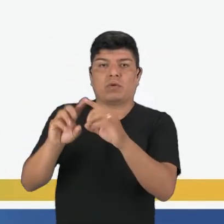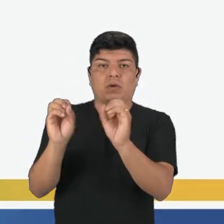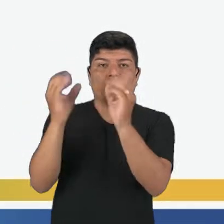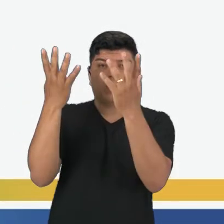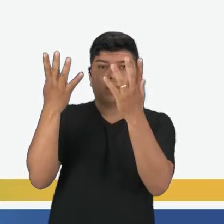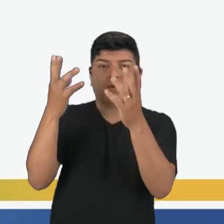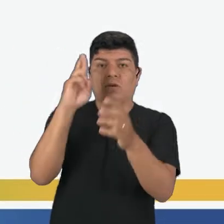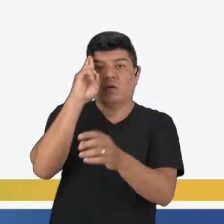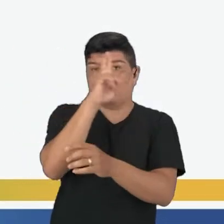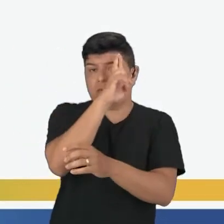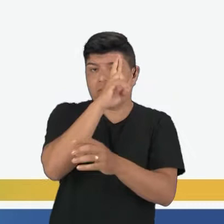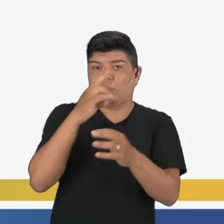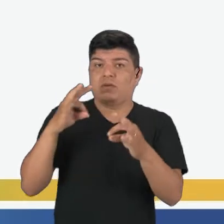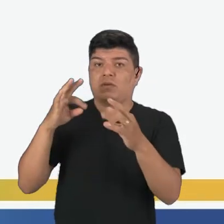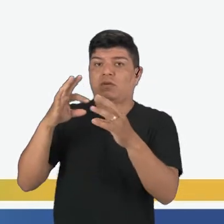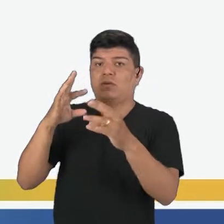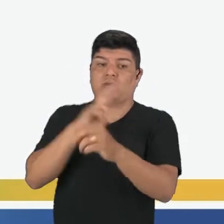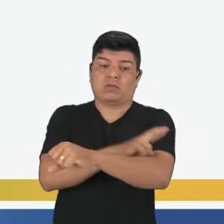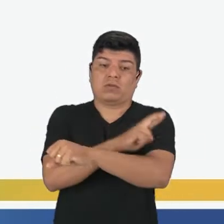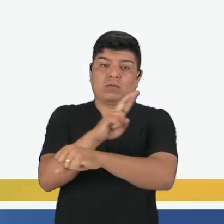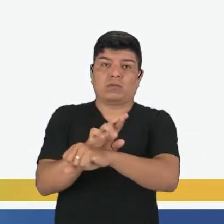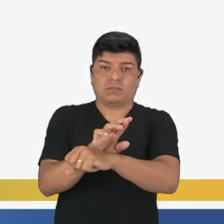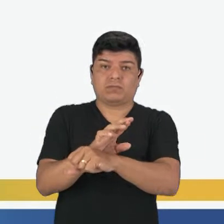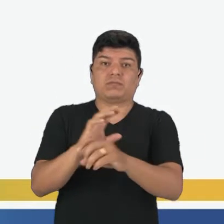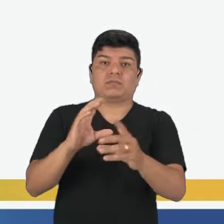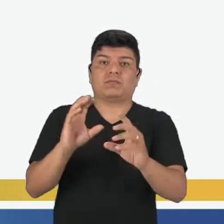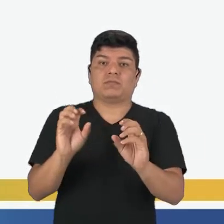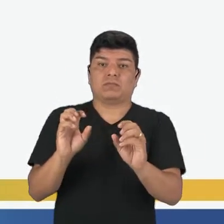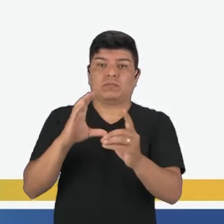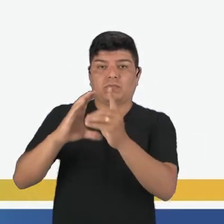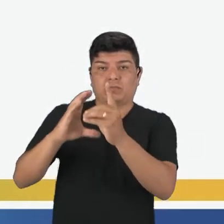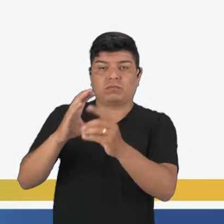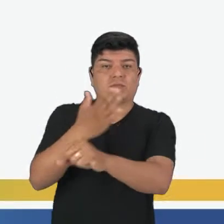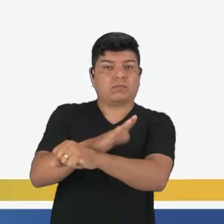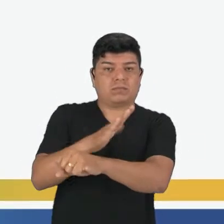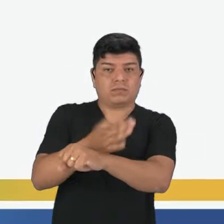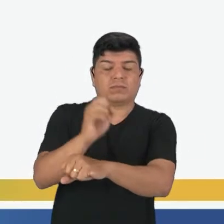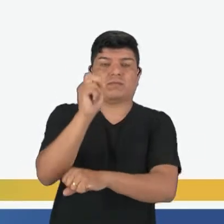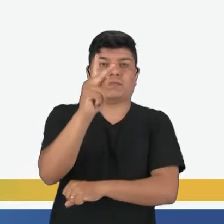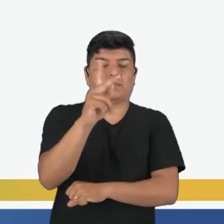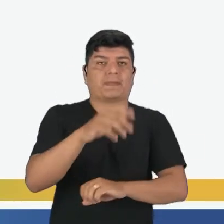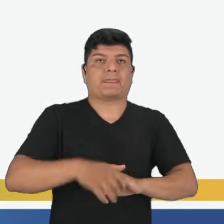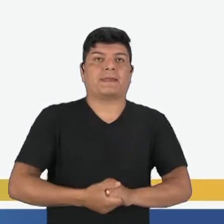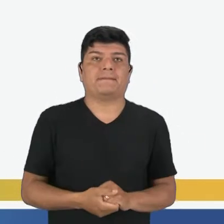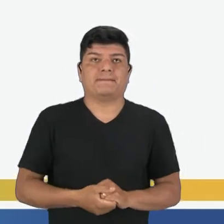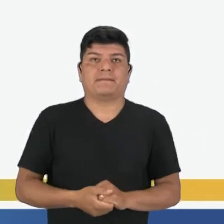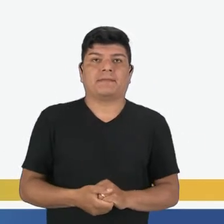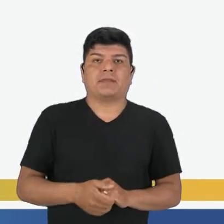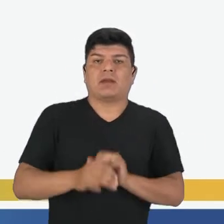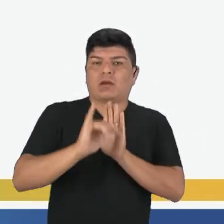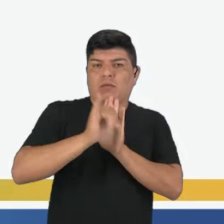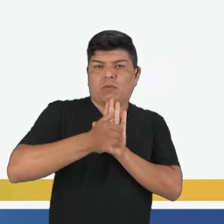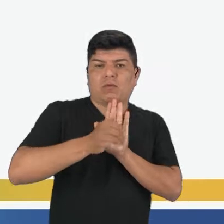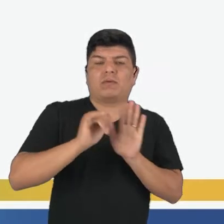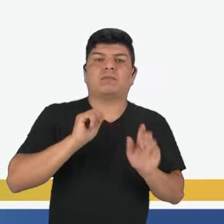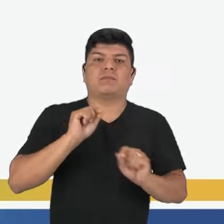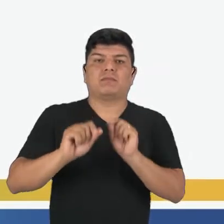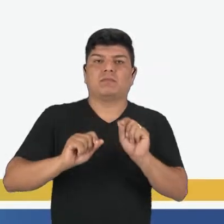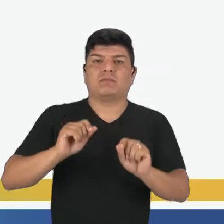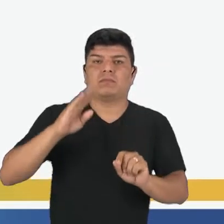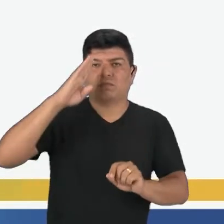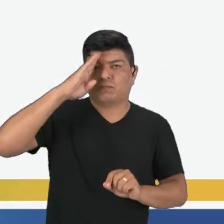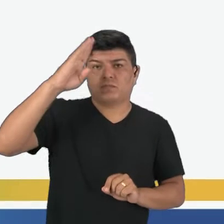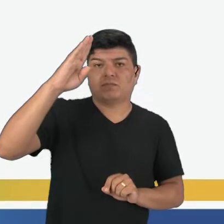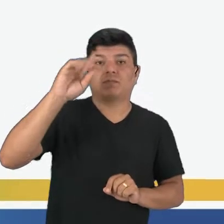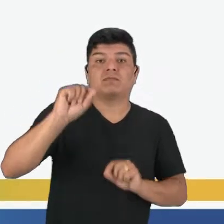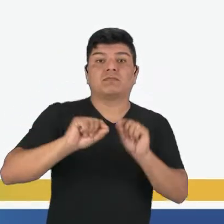a história daquela religião nos rituais que ela pratica, ok? Então o mito é uma narrativa